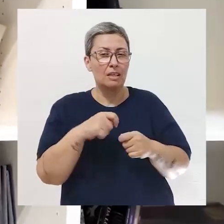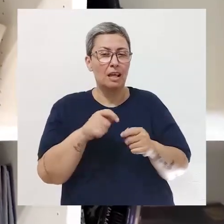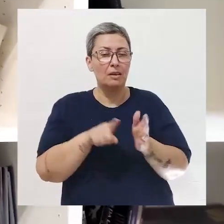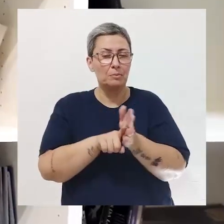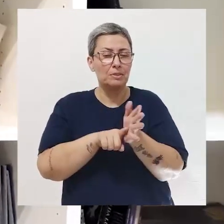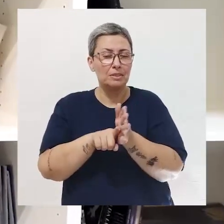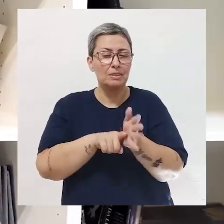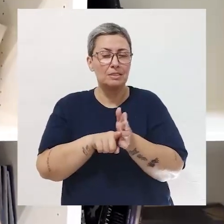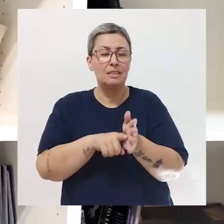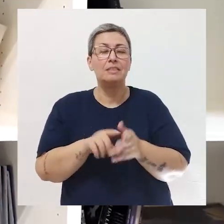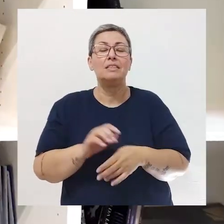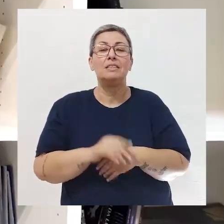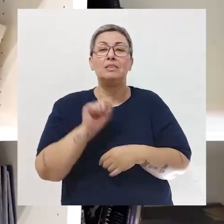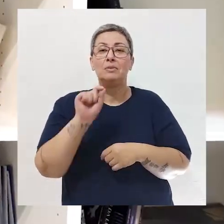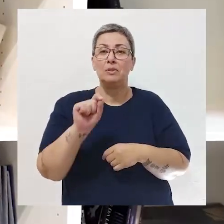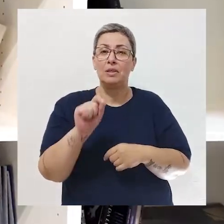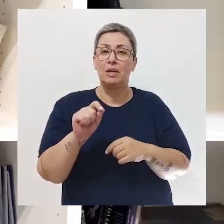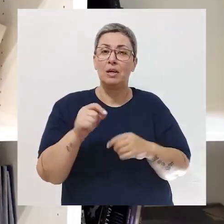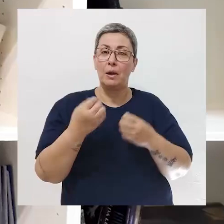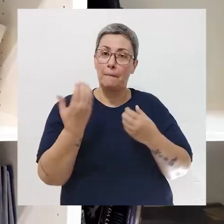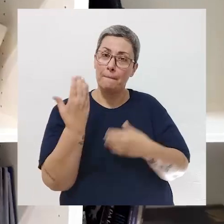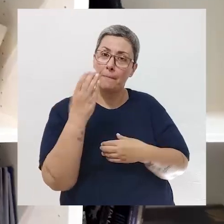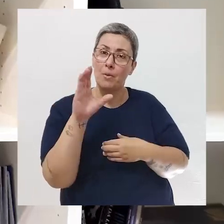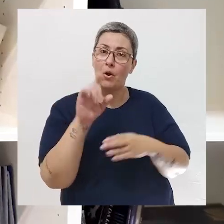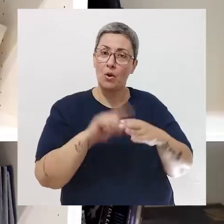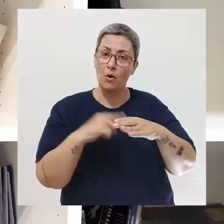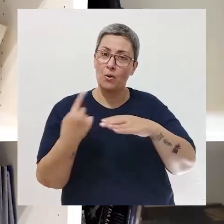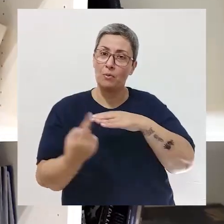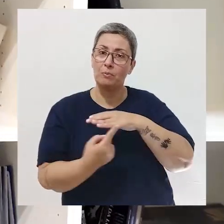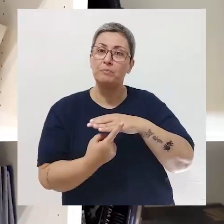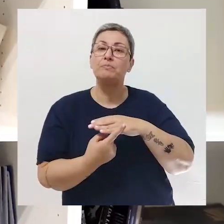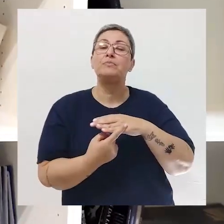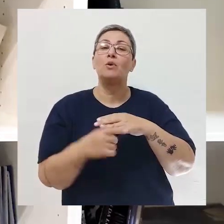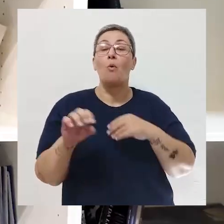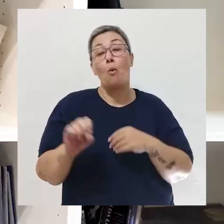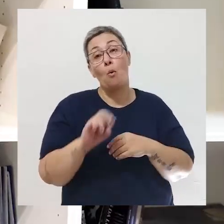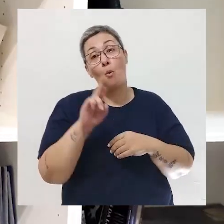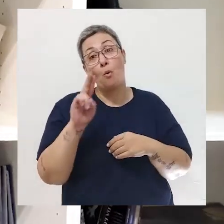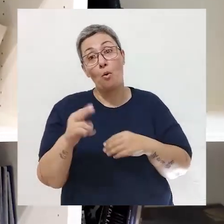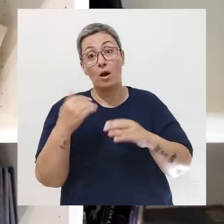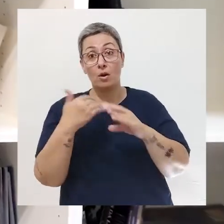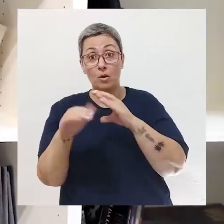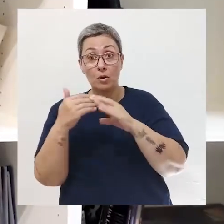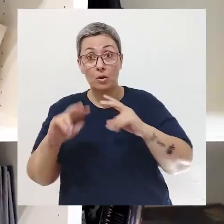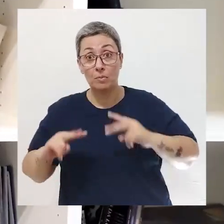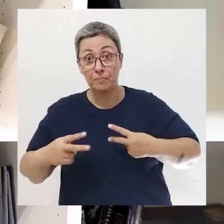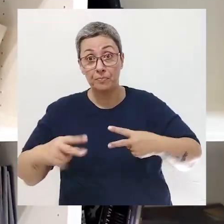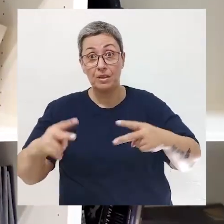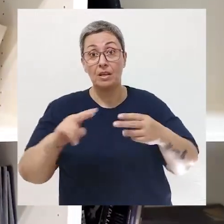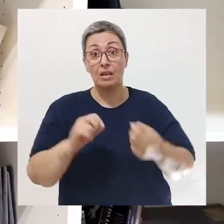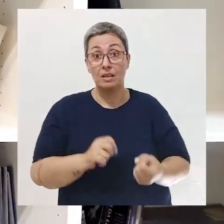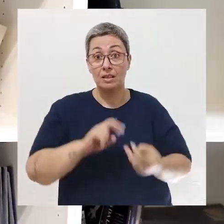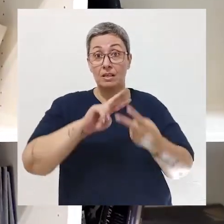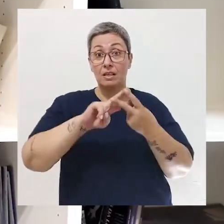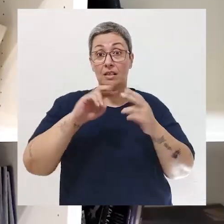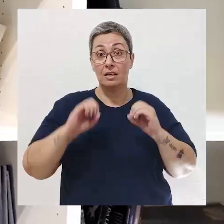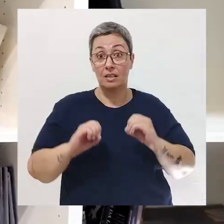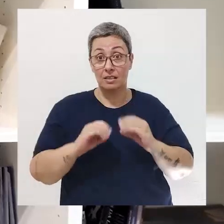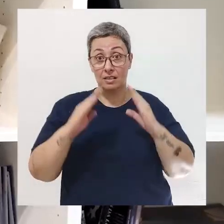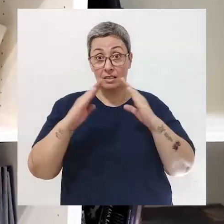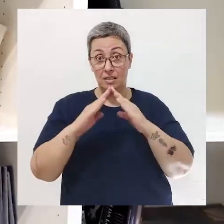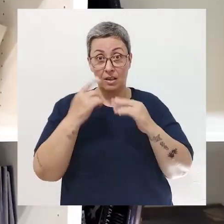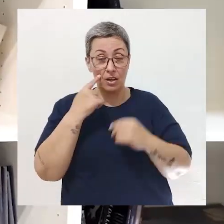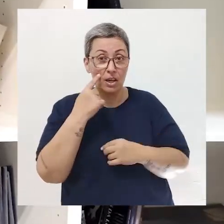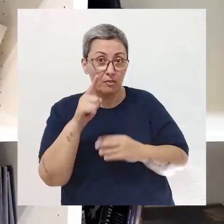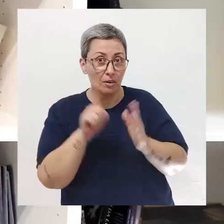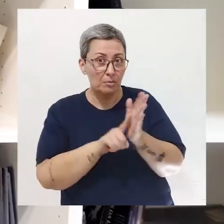se você consegue fazer essa pesquisa, publique nas suas redes sociais ou compartilhe com a gente #Saberes